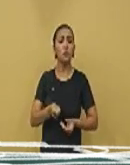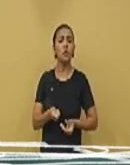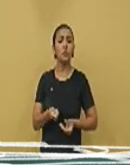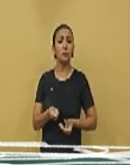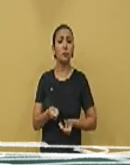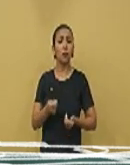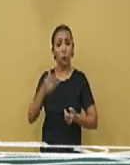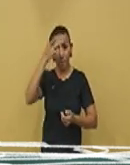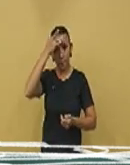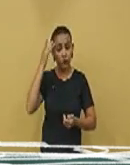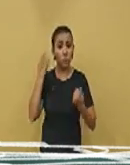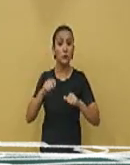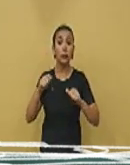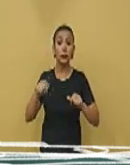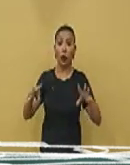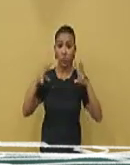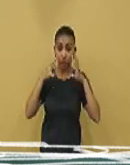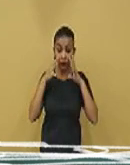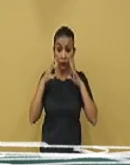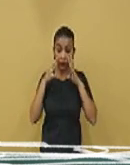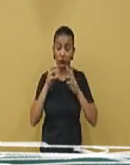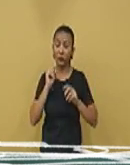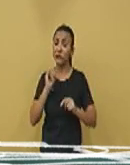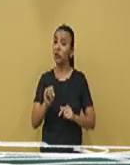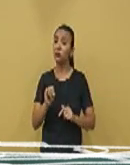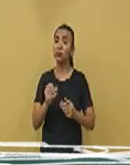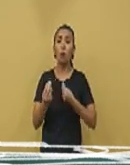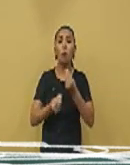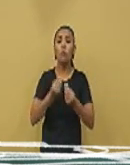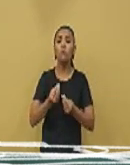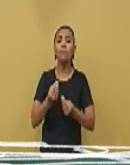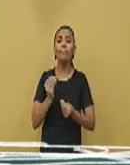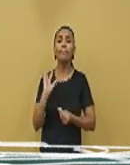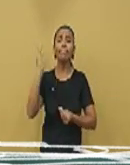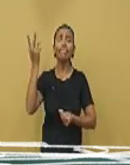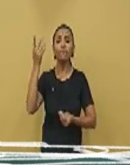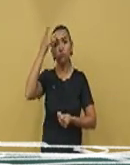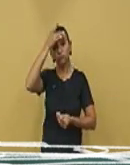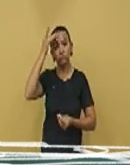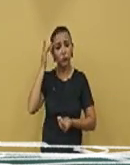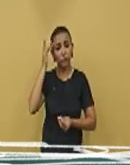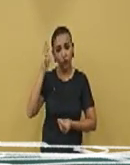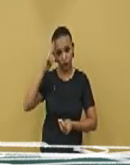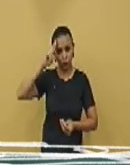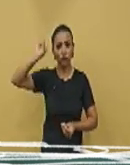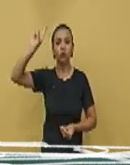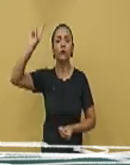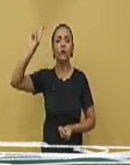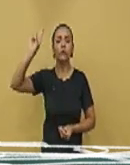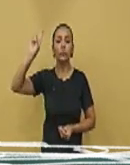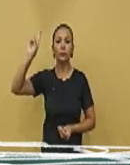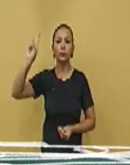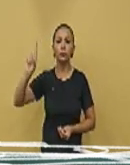pessoas precisam ser ouvidas. Senão, né, como que acontece? Né, a pessoa, enquanto chefe, né,